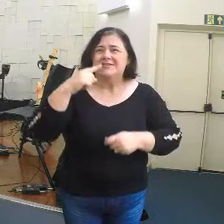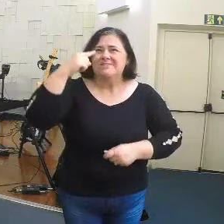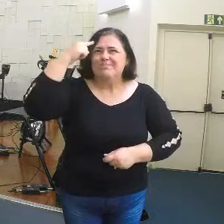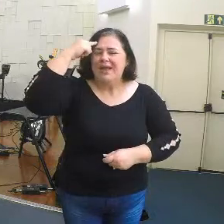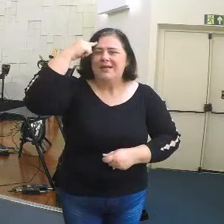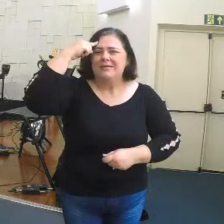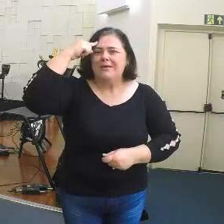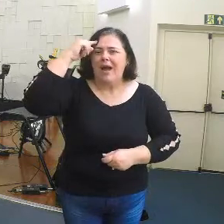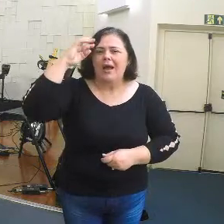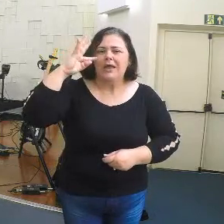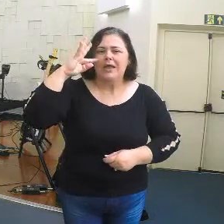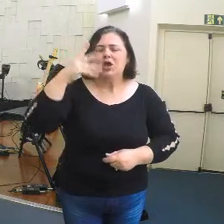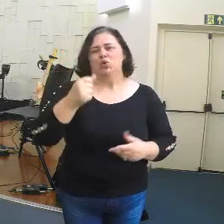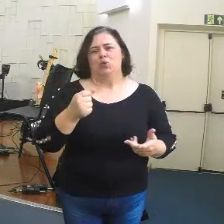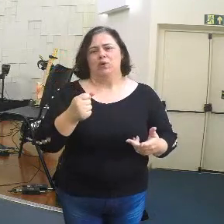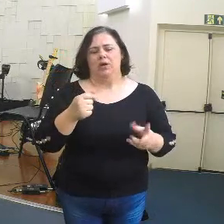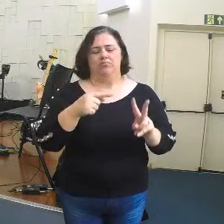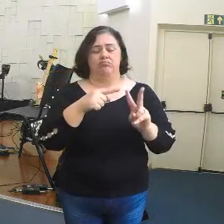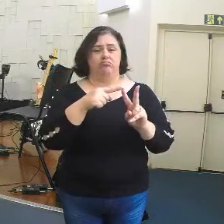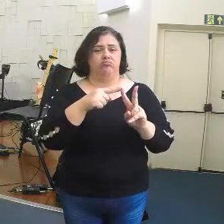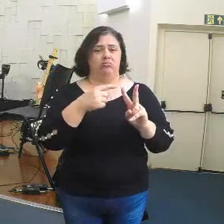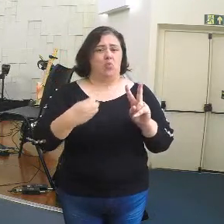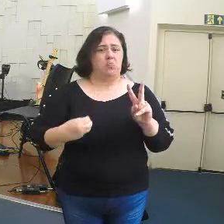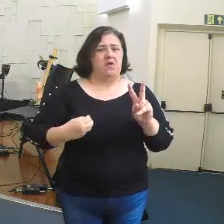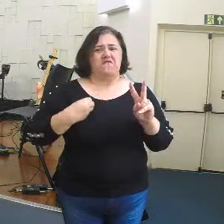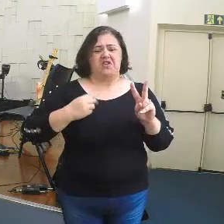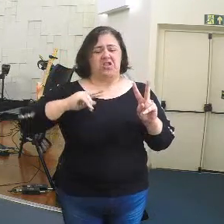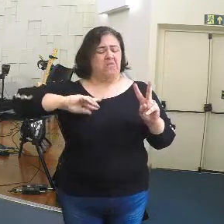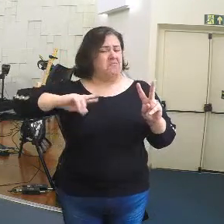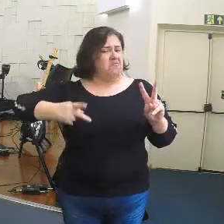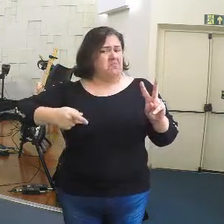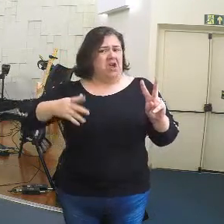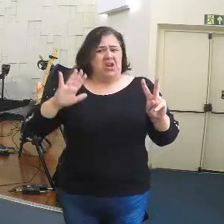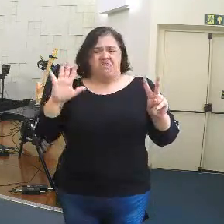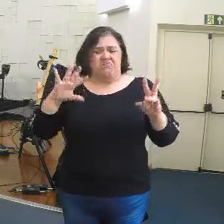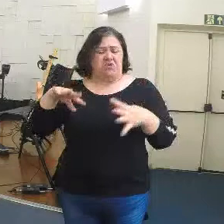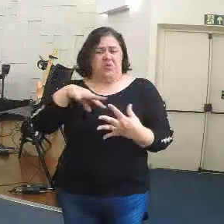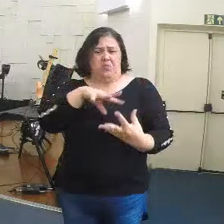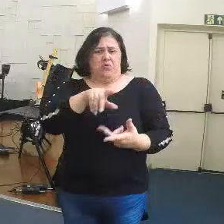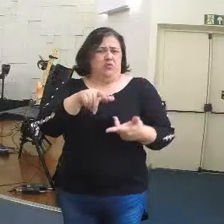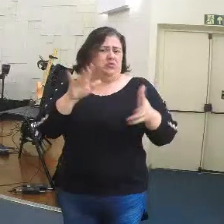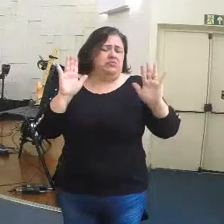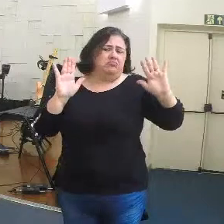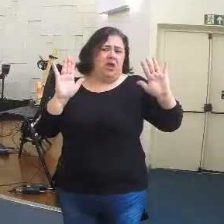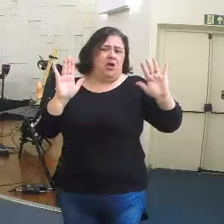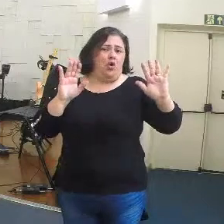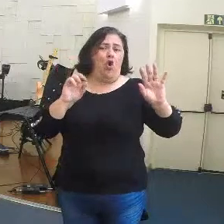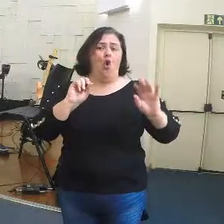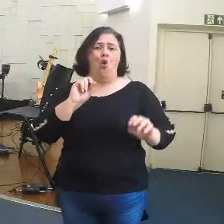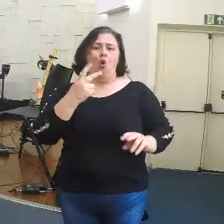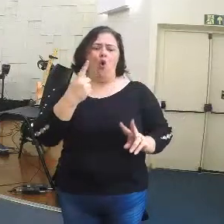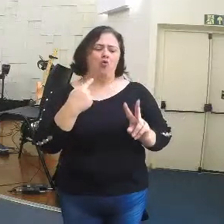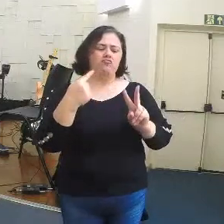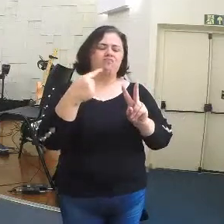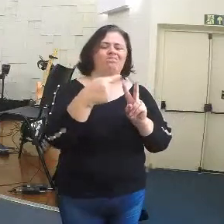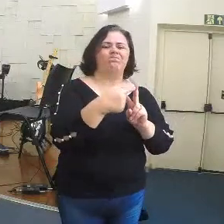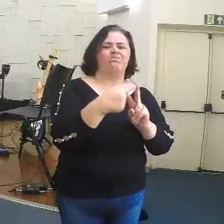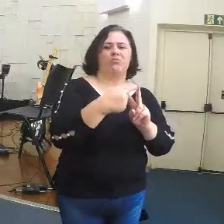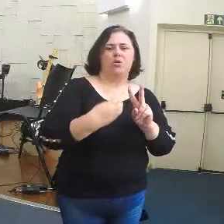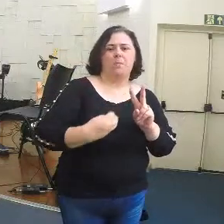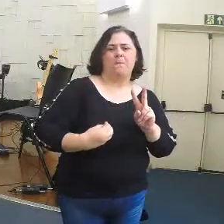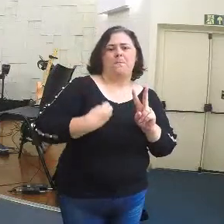partir do egoísmo ou a partir do amor. Só existem duas formas de viver. Ou você vive